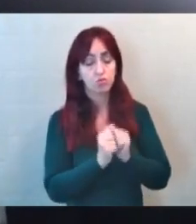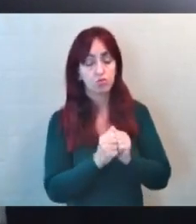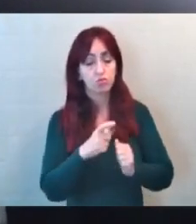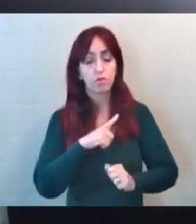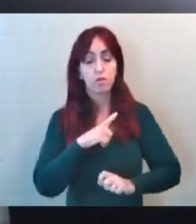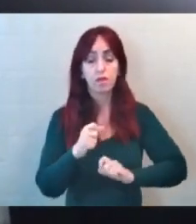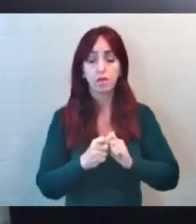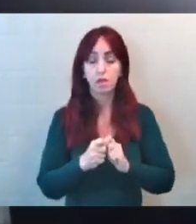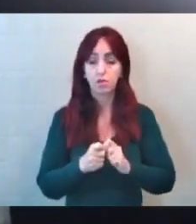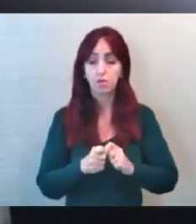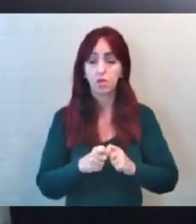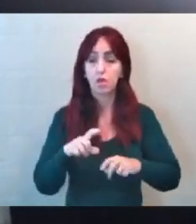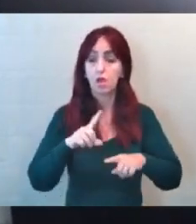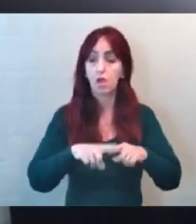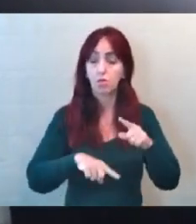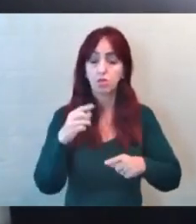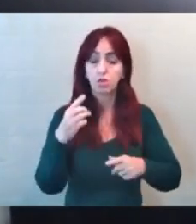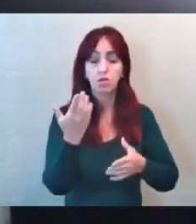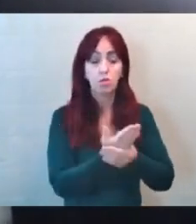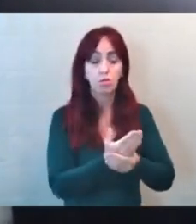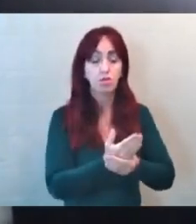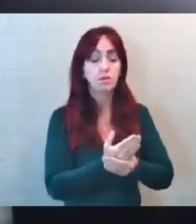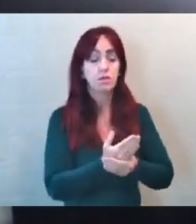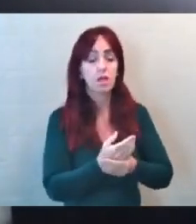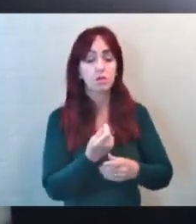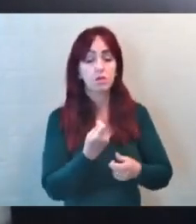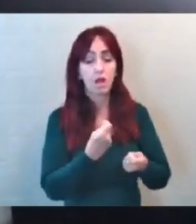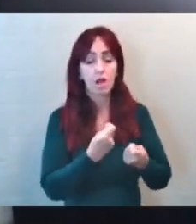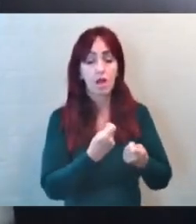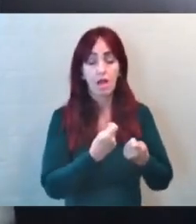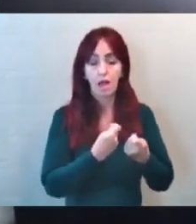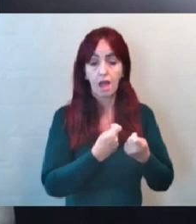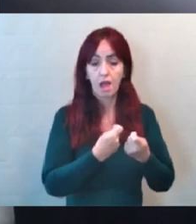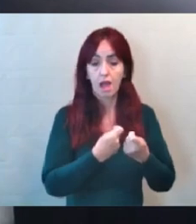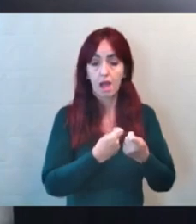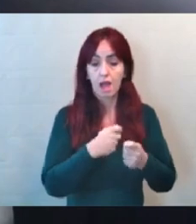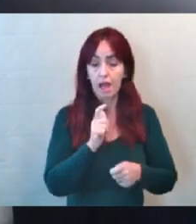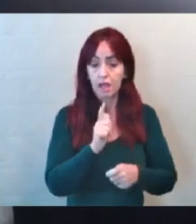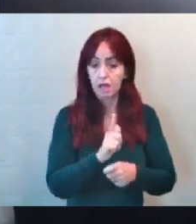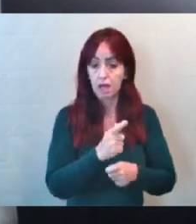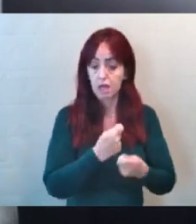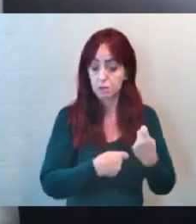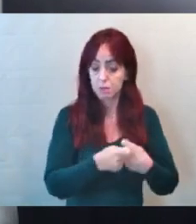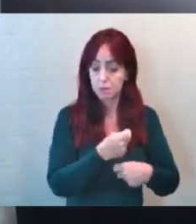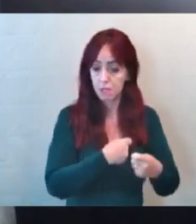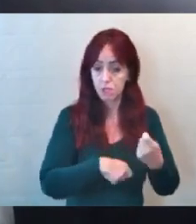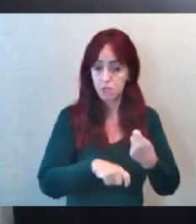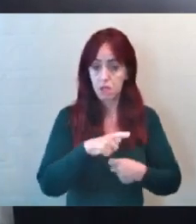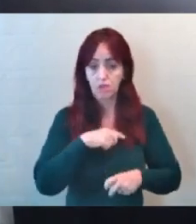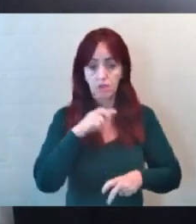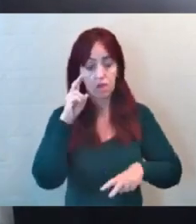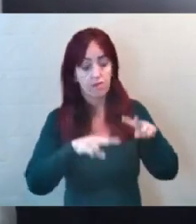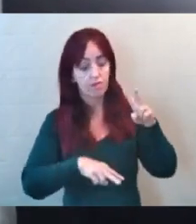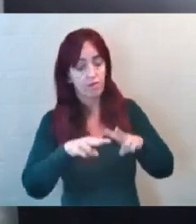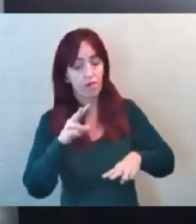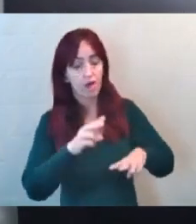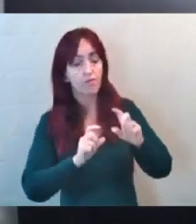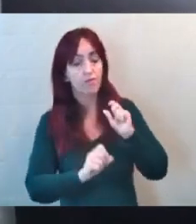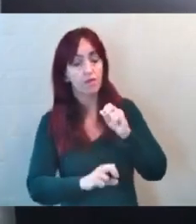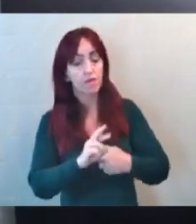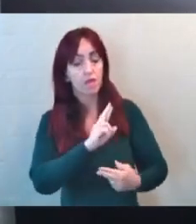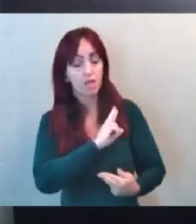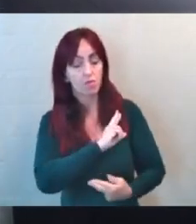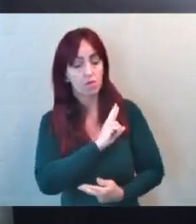sendo objeto de um processo administrativo em que se averiguará as responsabilidades e